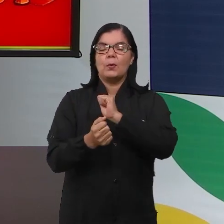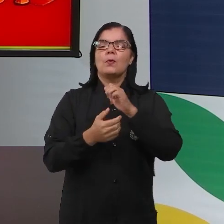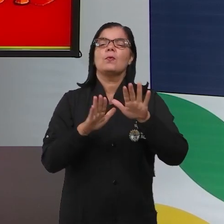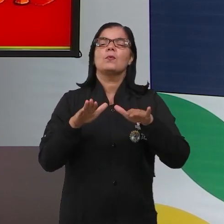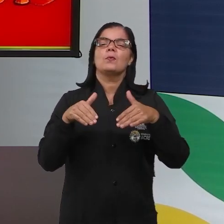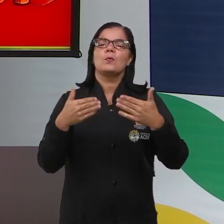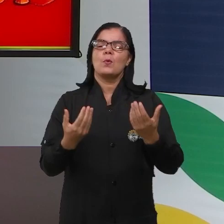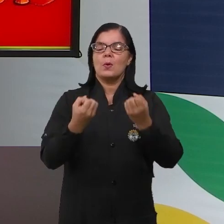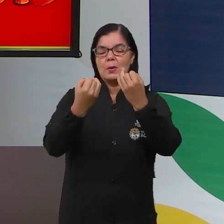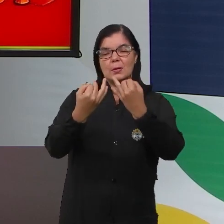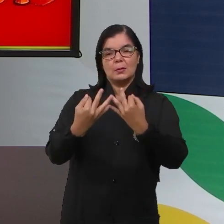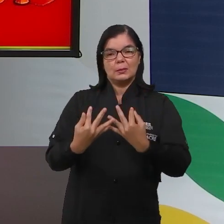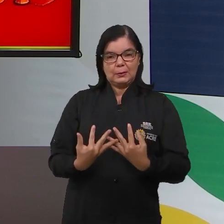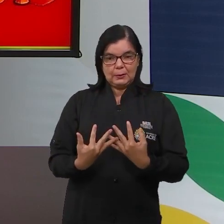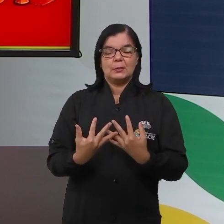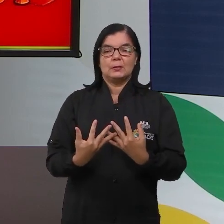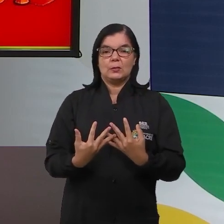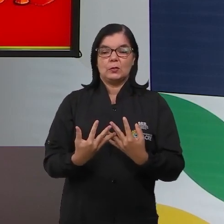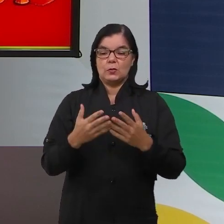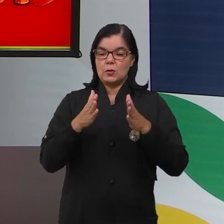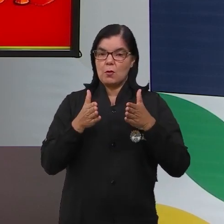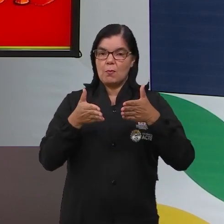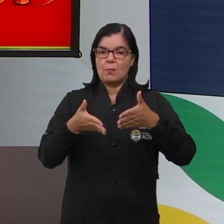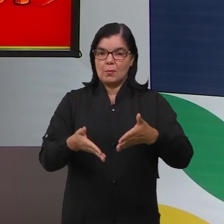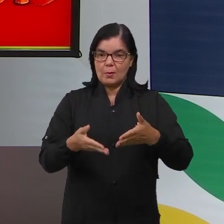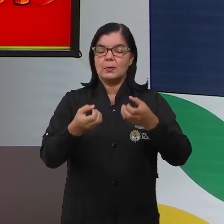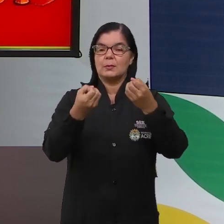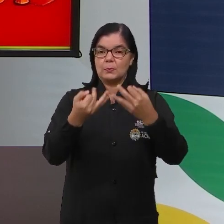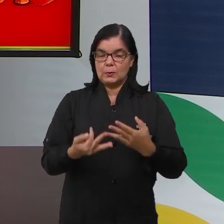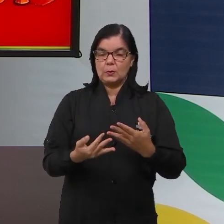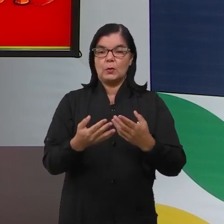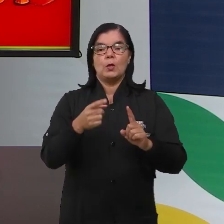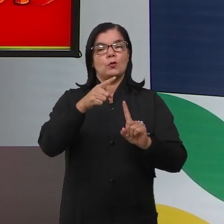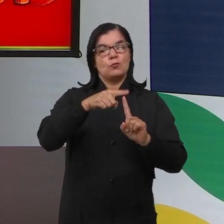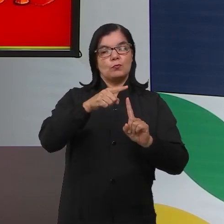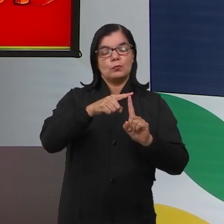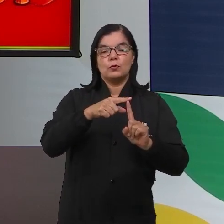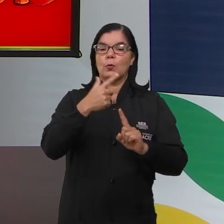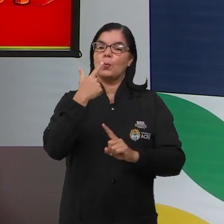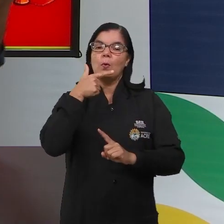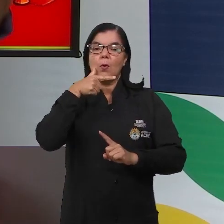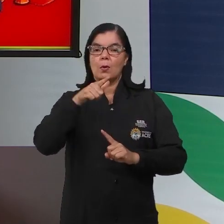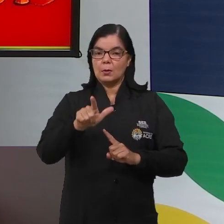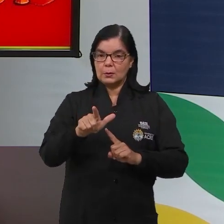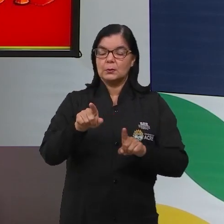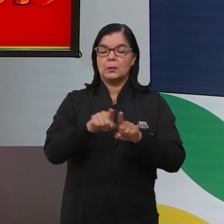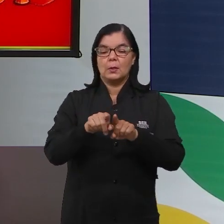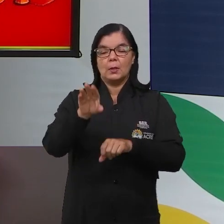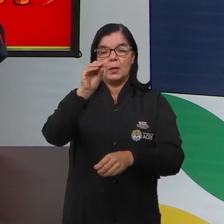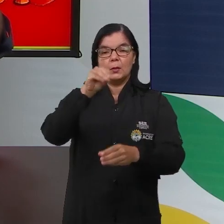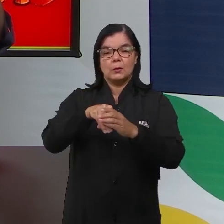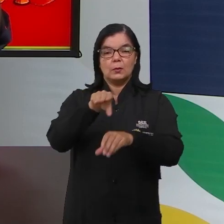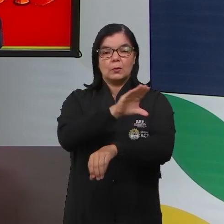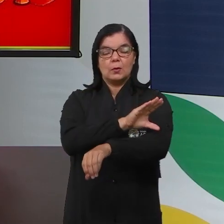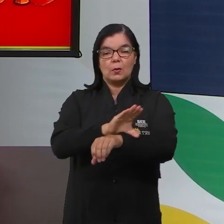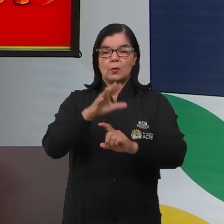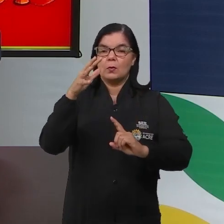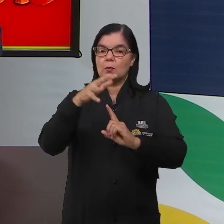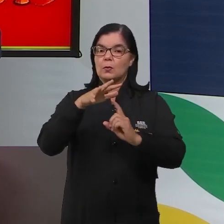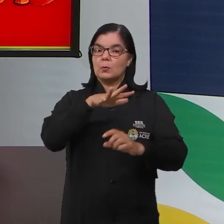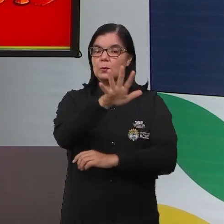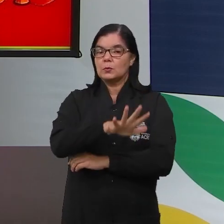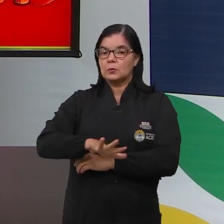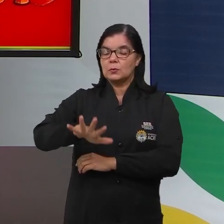é o conceito que direciona para que determinado tipo de língua influencie na cultura